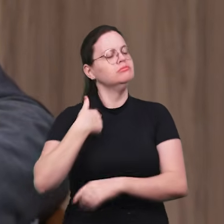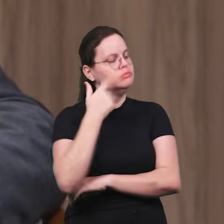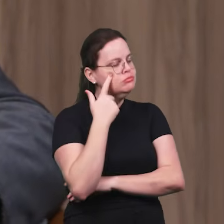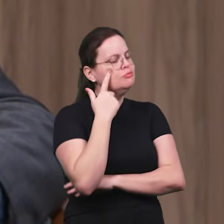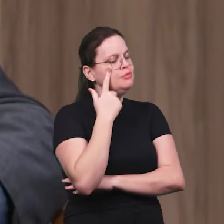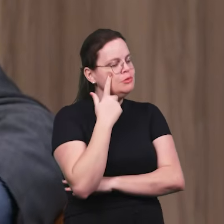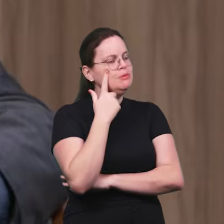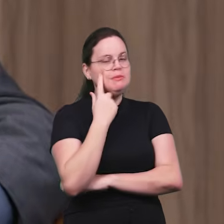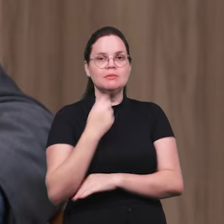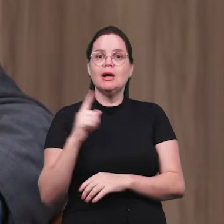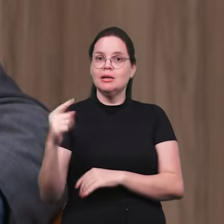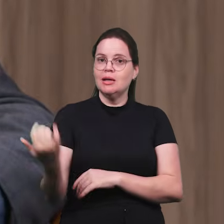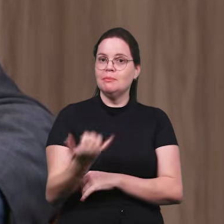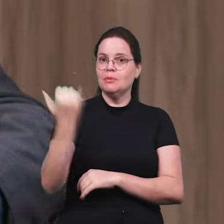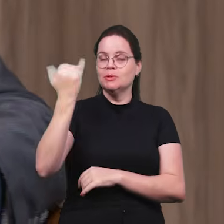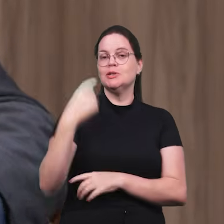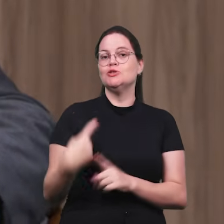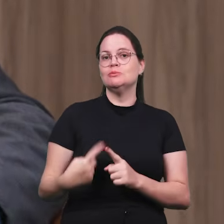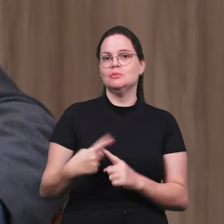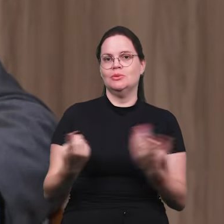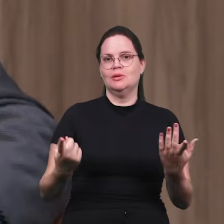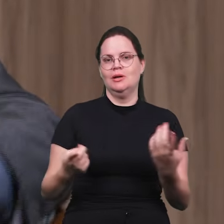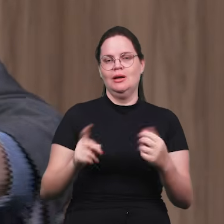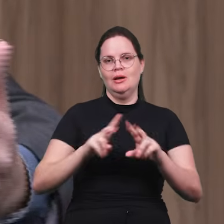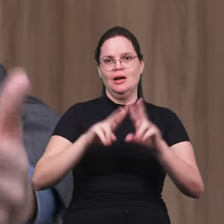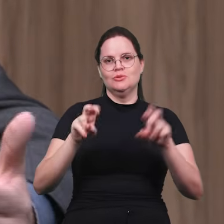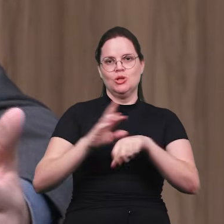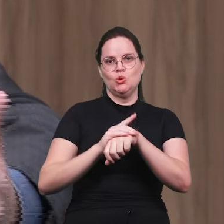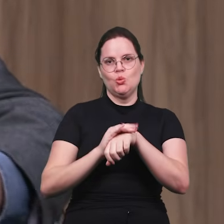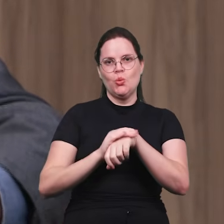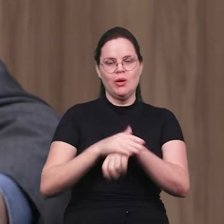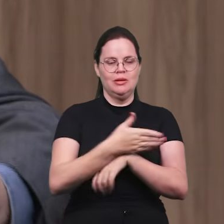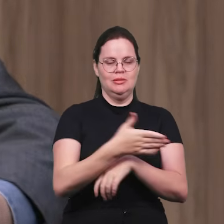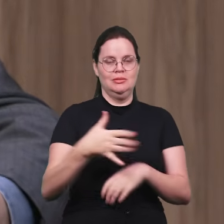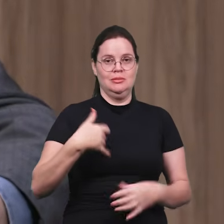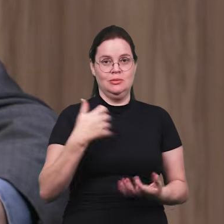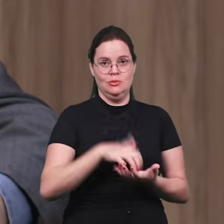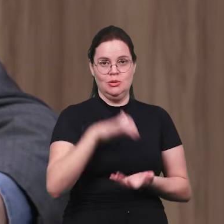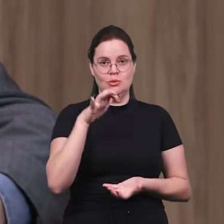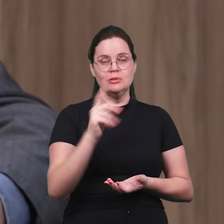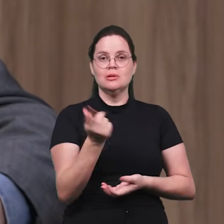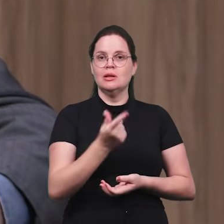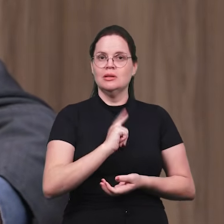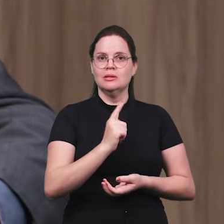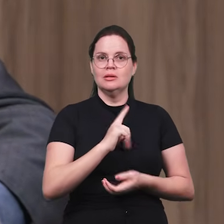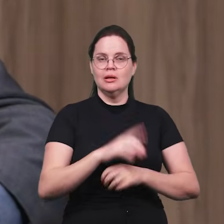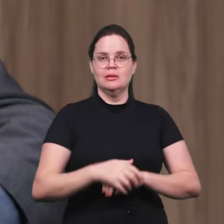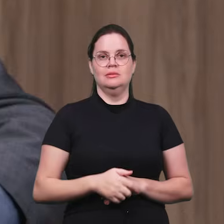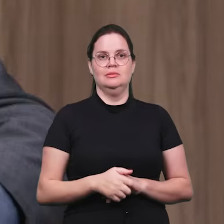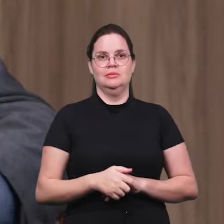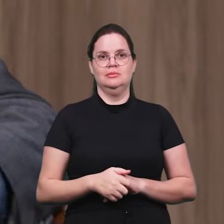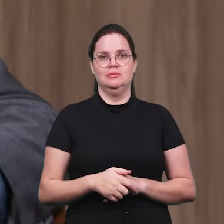grande parte, né, dessas enfermidades que esse idoso ele é acometido,